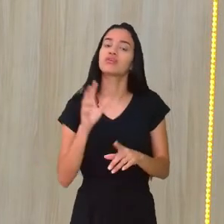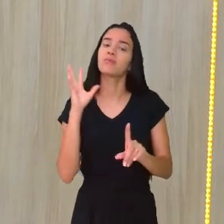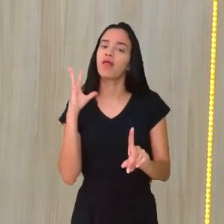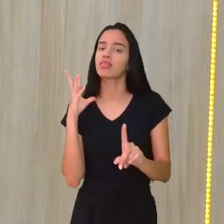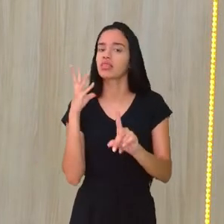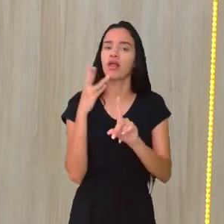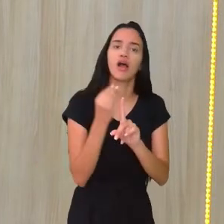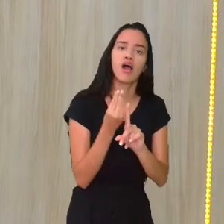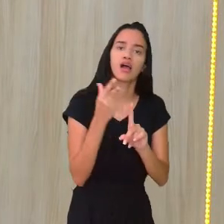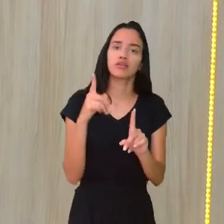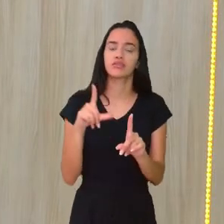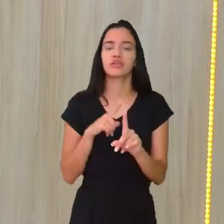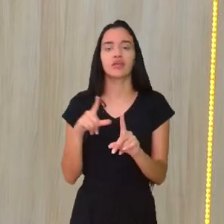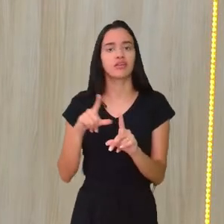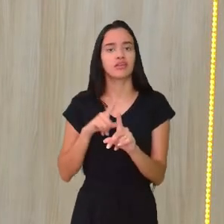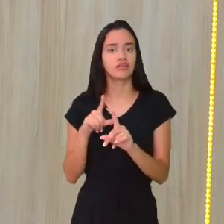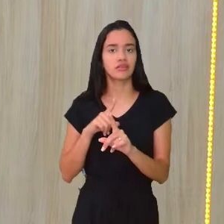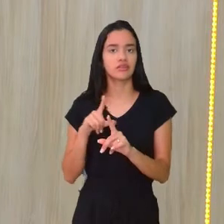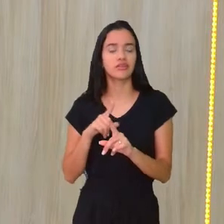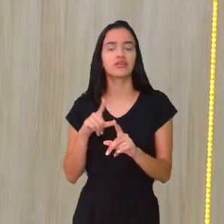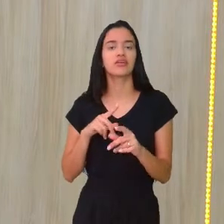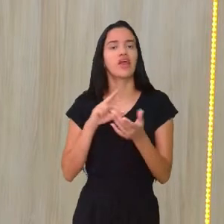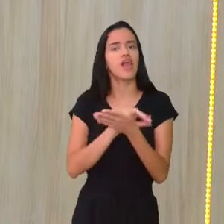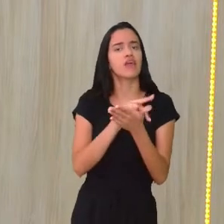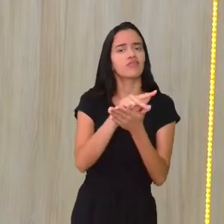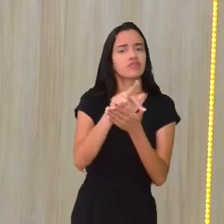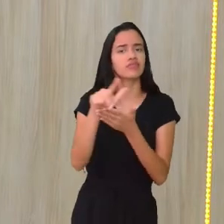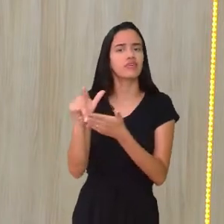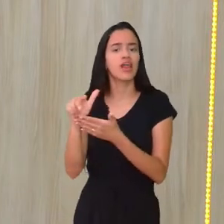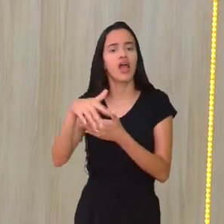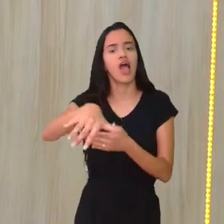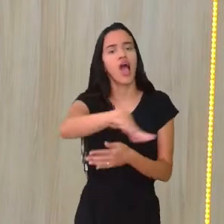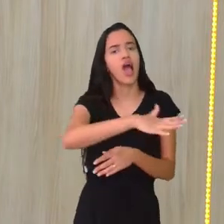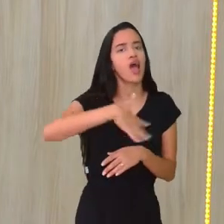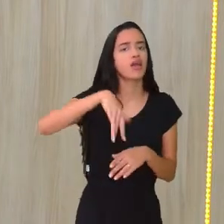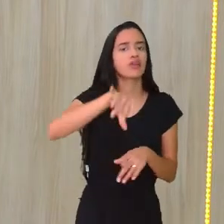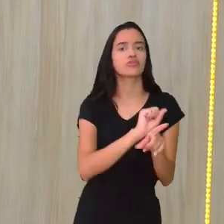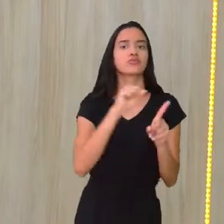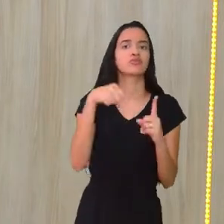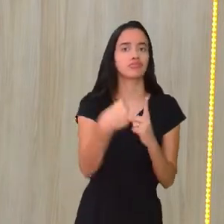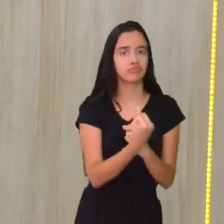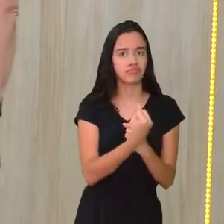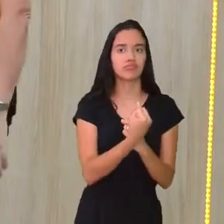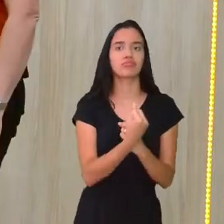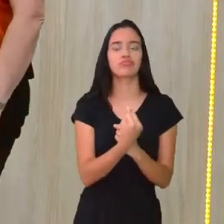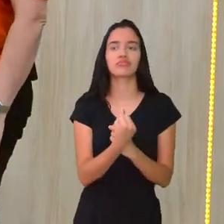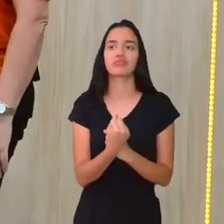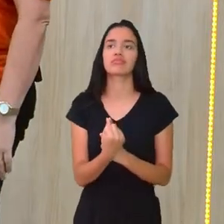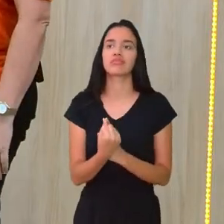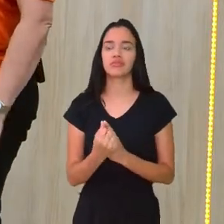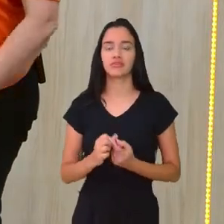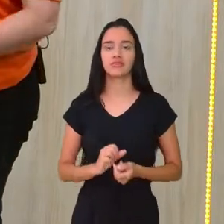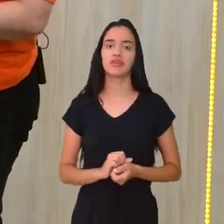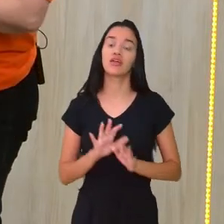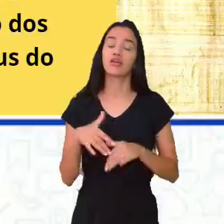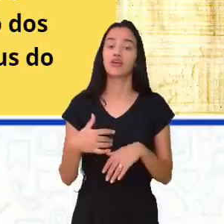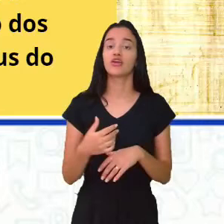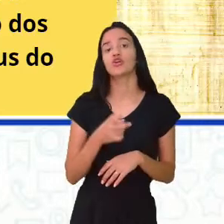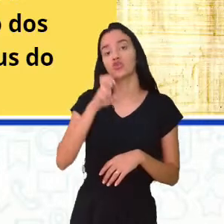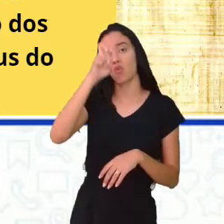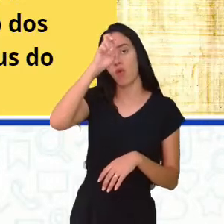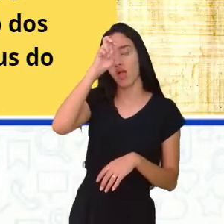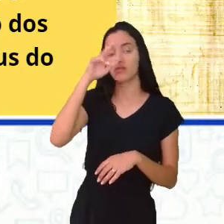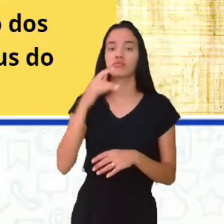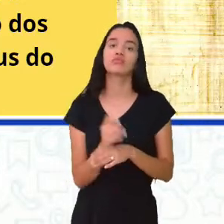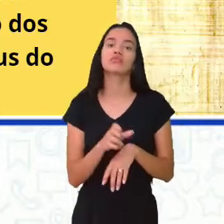arte existe conquista em vários âmbitos, não é, da sociedade. Então no Egito